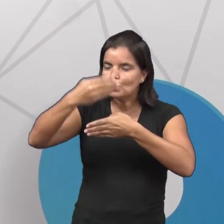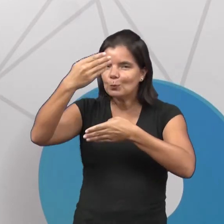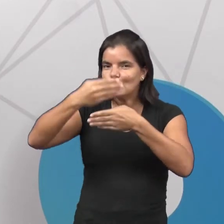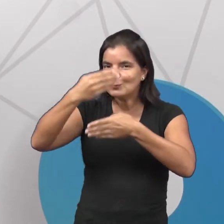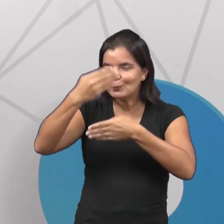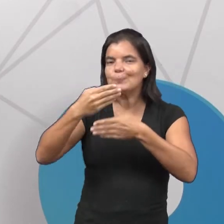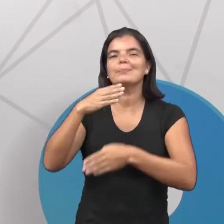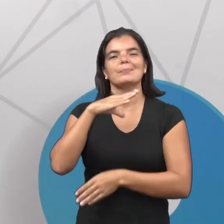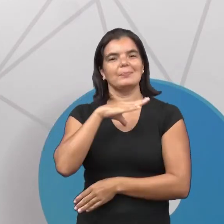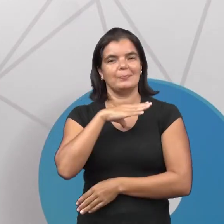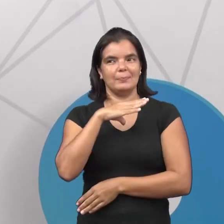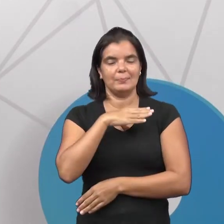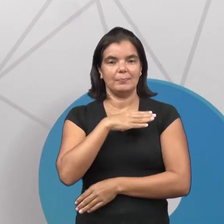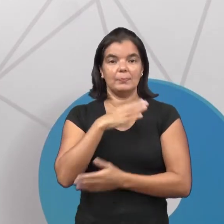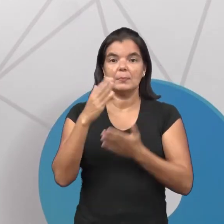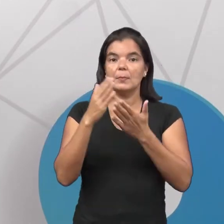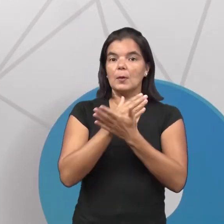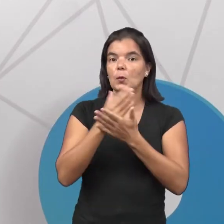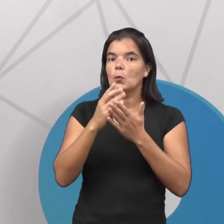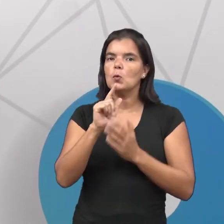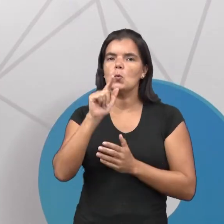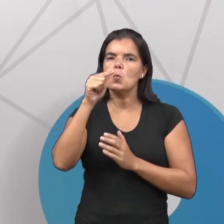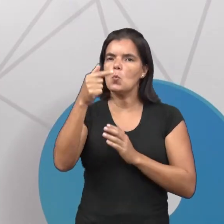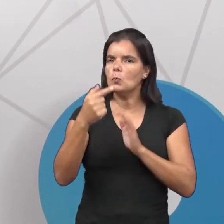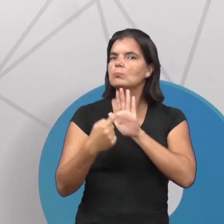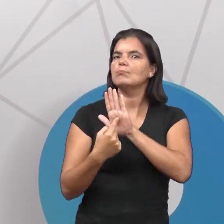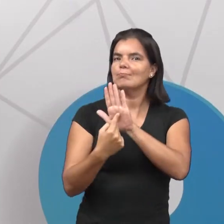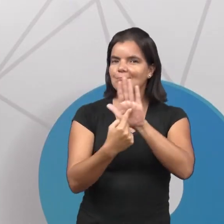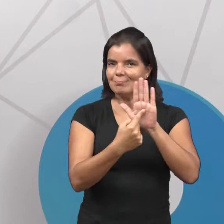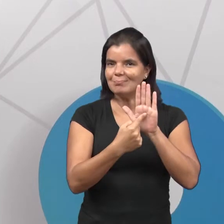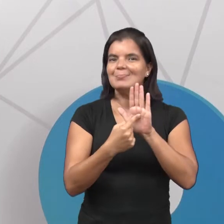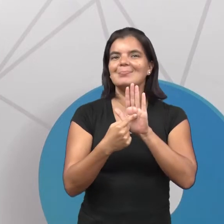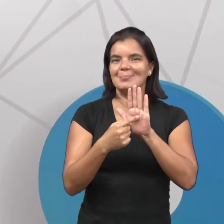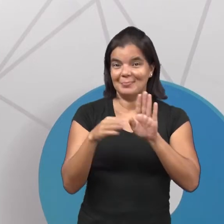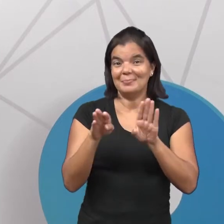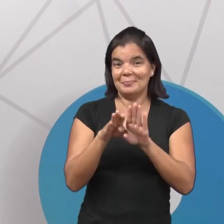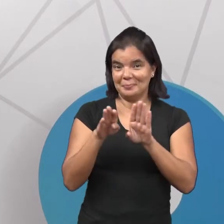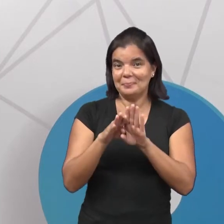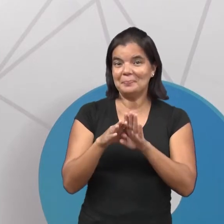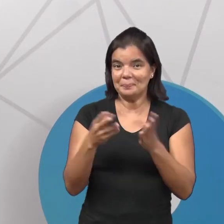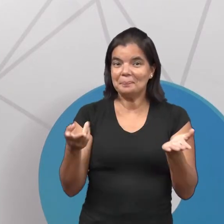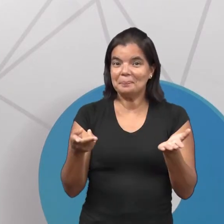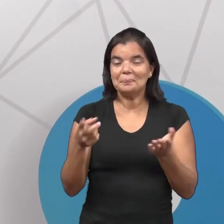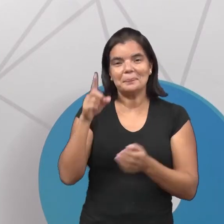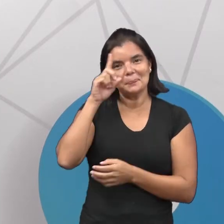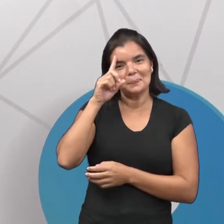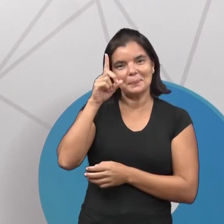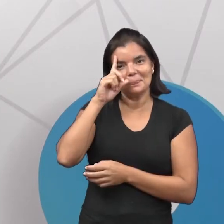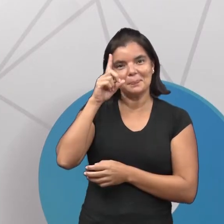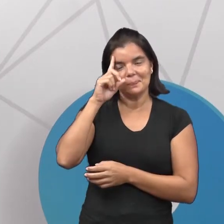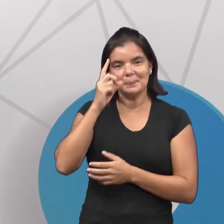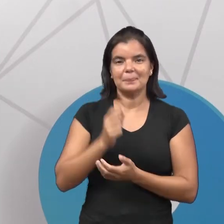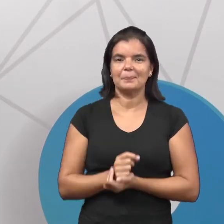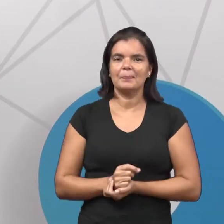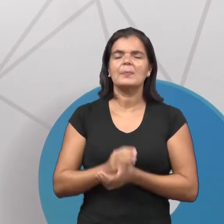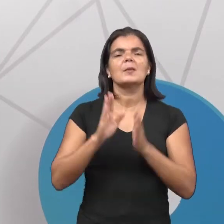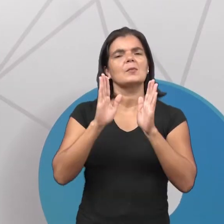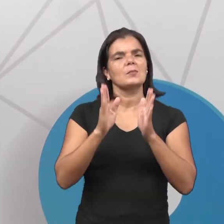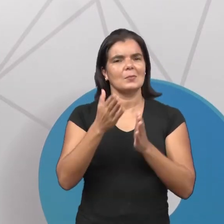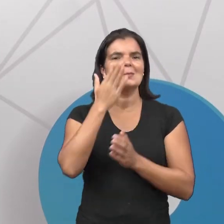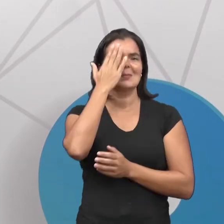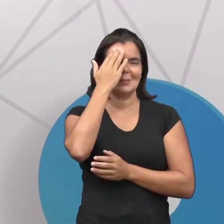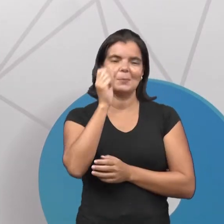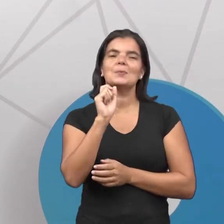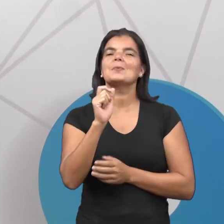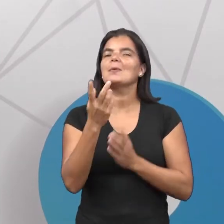nossa cidade e algumas outras manifestações artísticas que fazem parte do nosso cotidiano. A gente já sabe o que